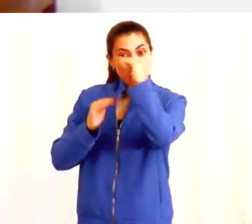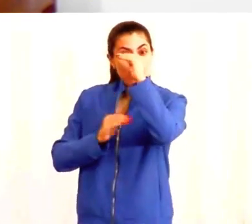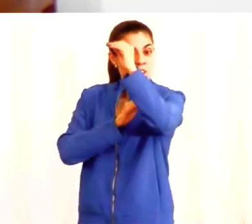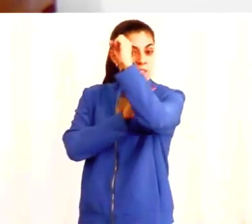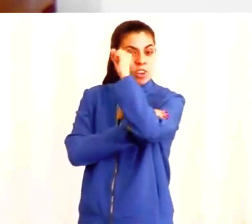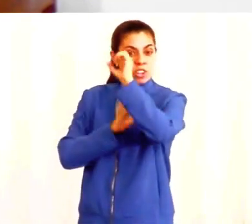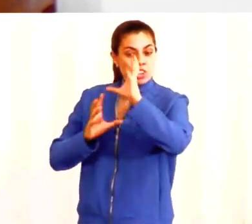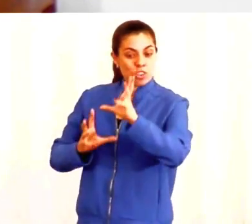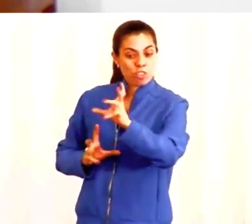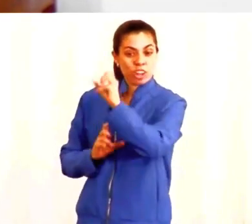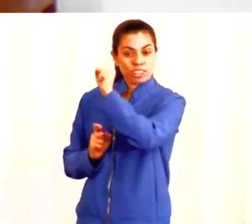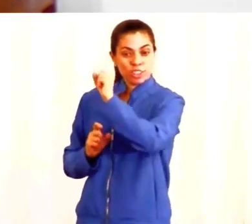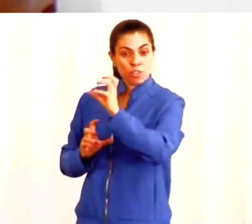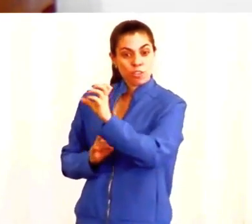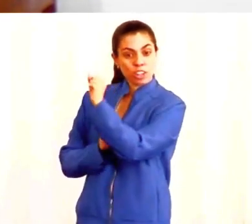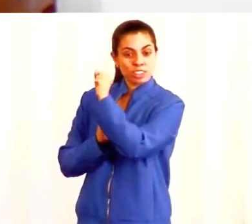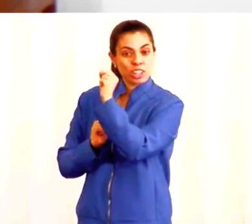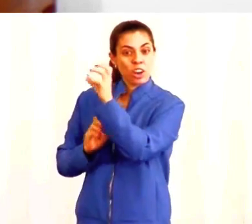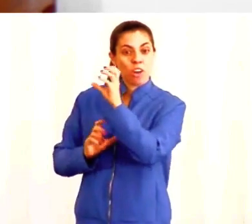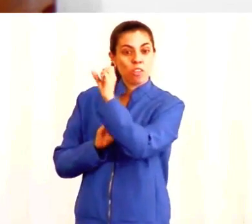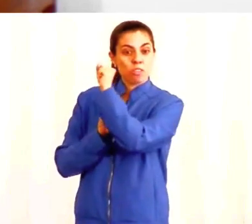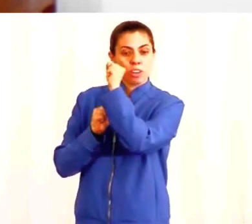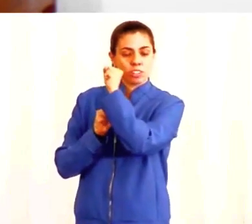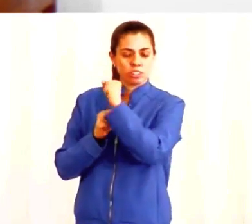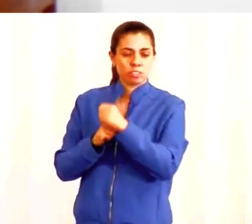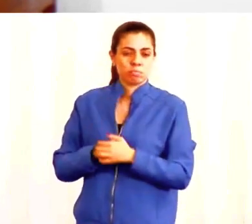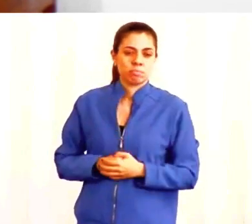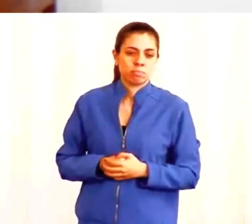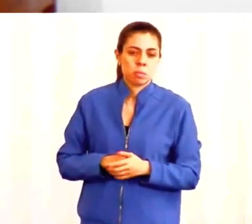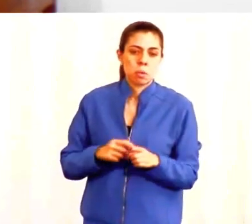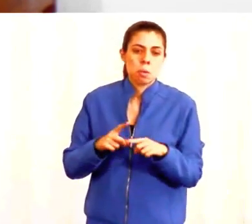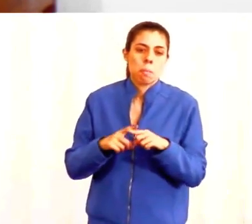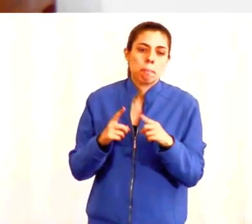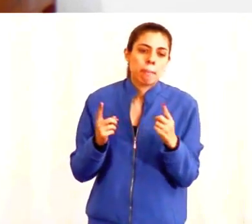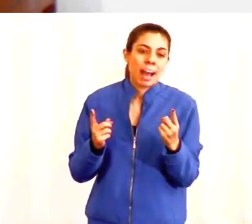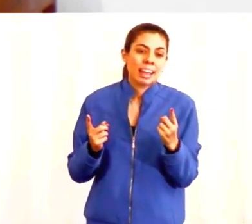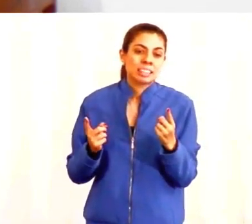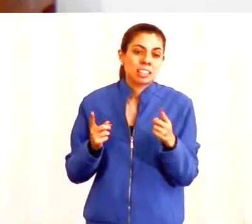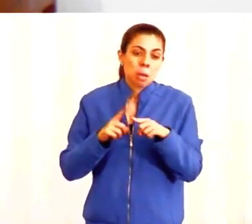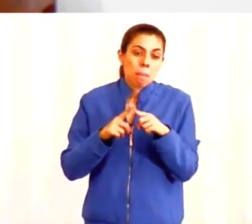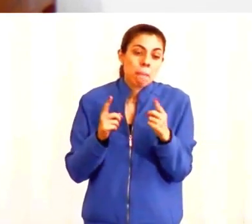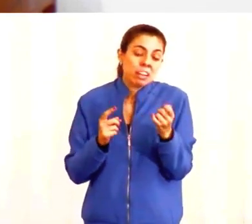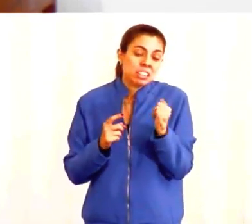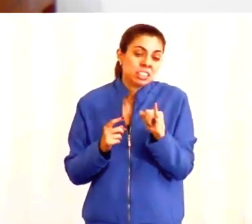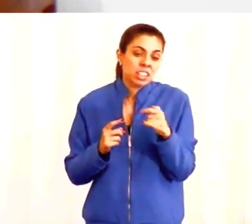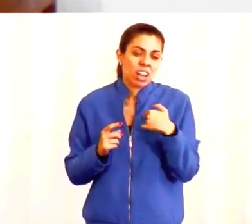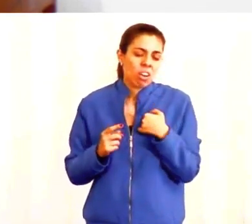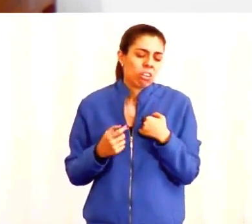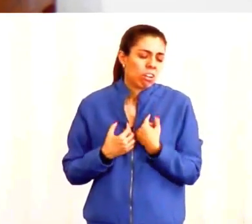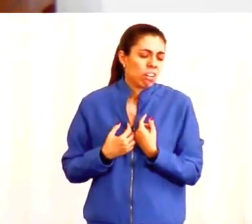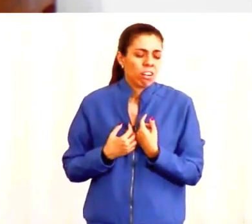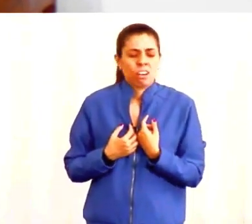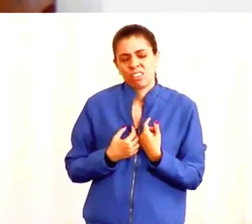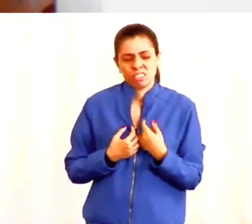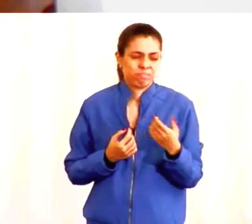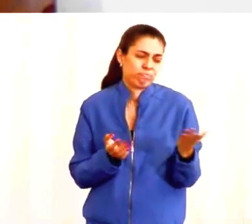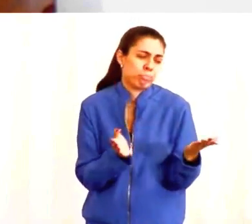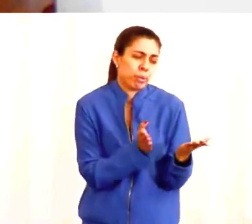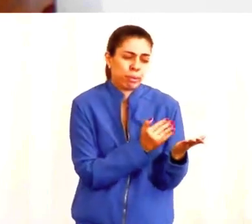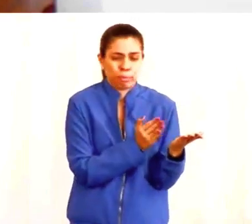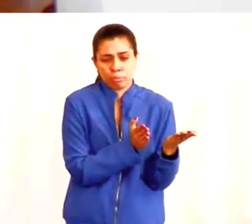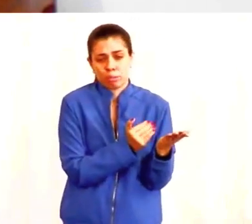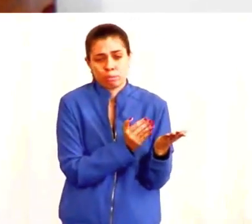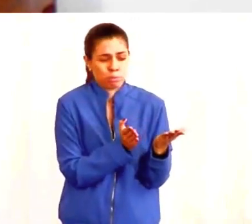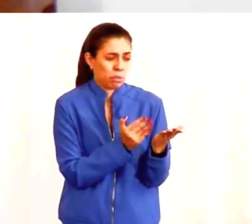Quando o culto é um peso, quando ler a Bíblia é um cansaço, quando andar com os meus irmãos, ajudar os